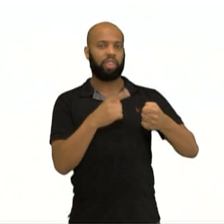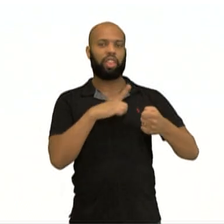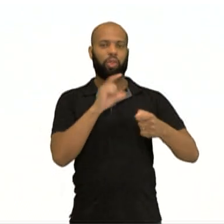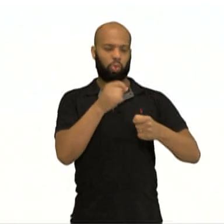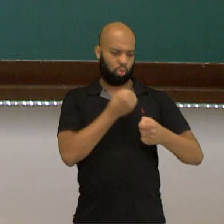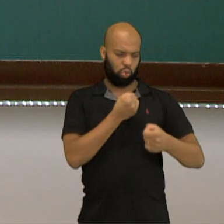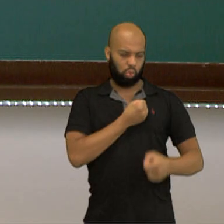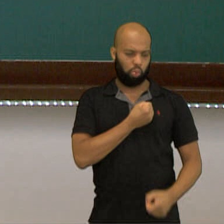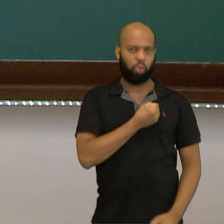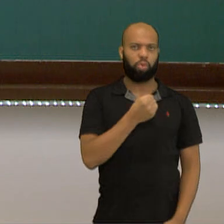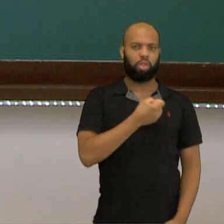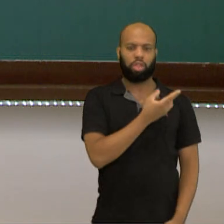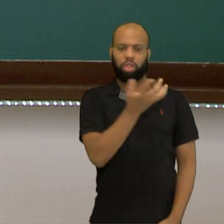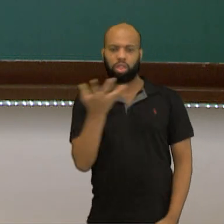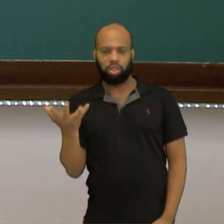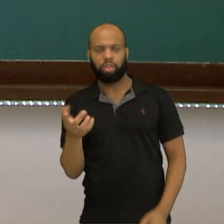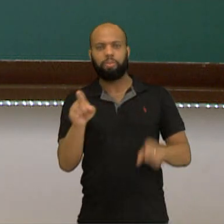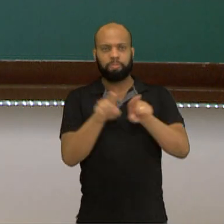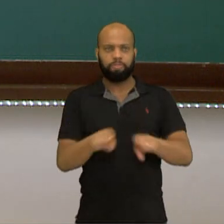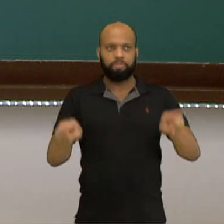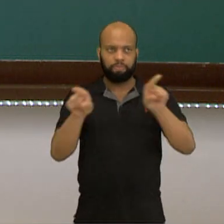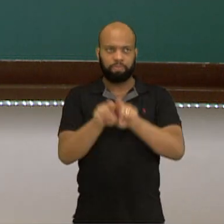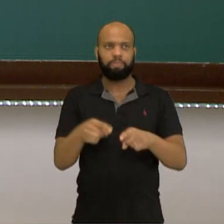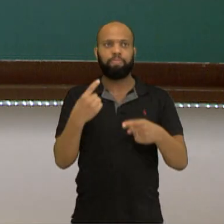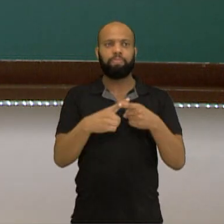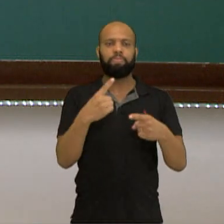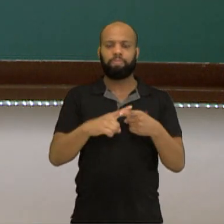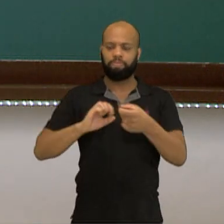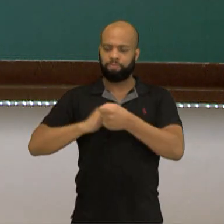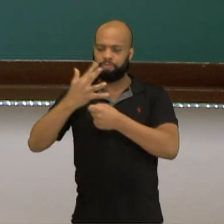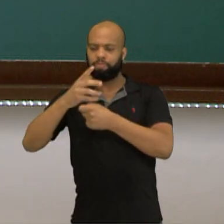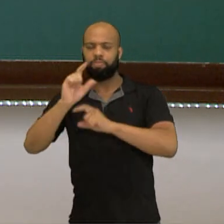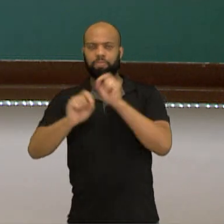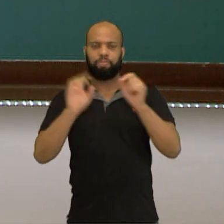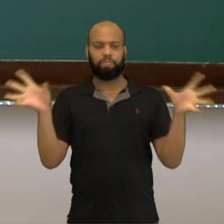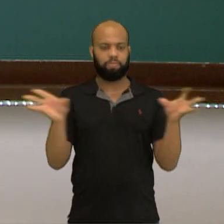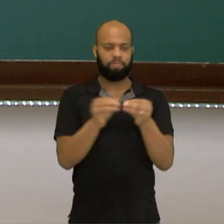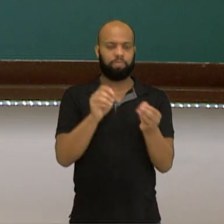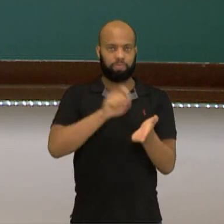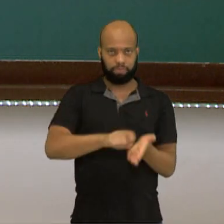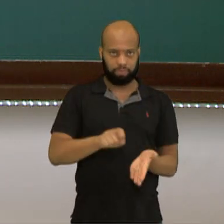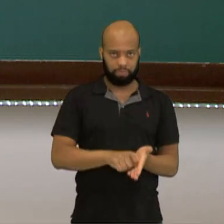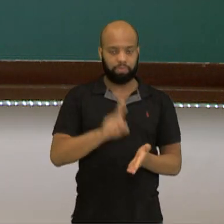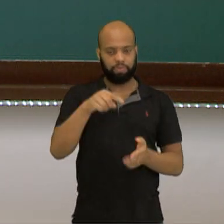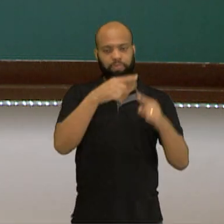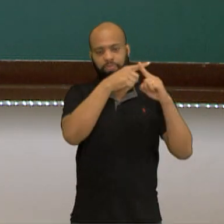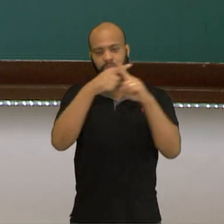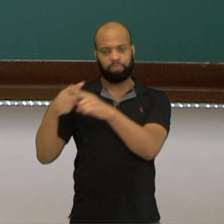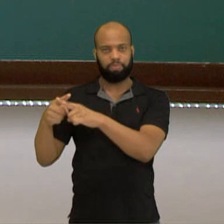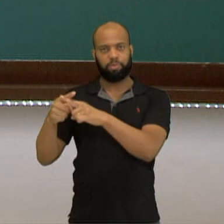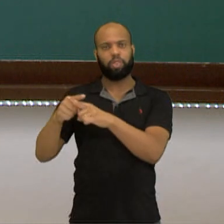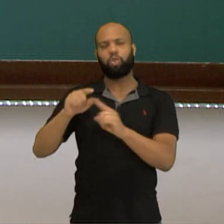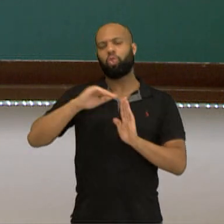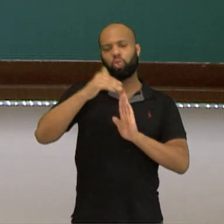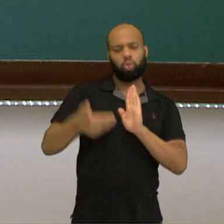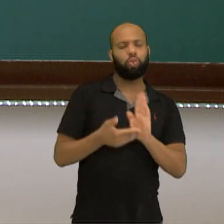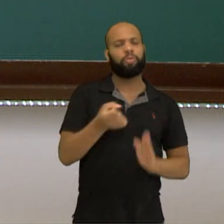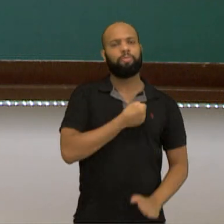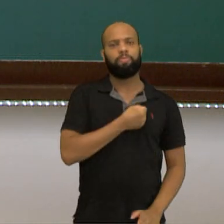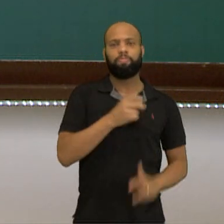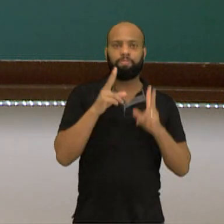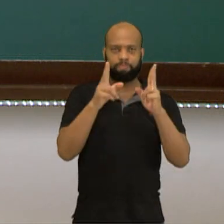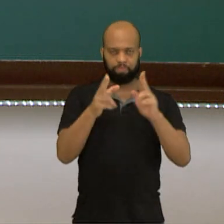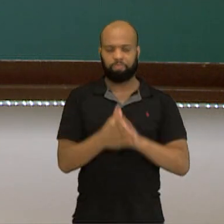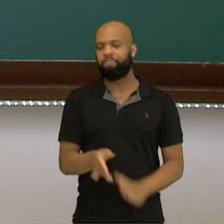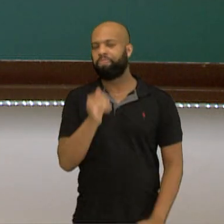a potenciação é, é a escrita resumida de uma multiplicação de fatores iguais. Vamos pensar,